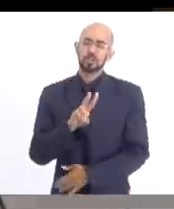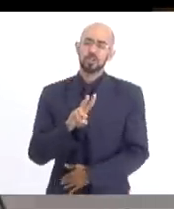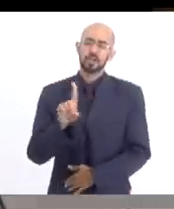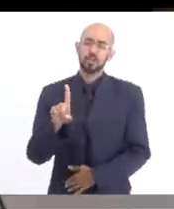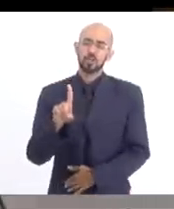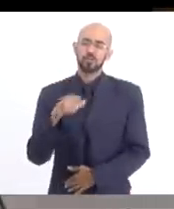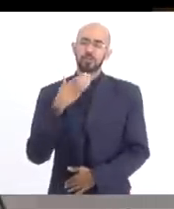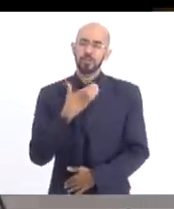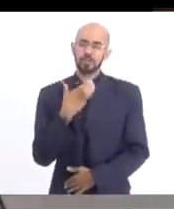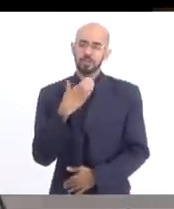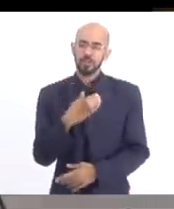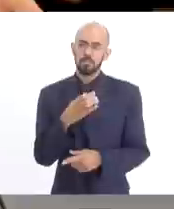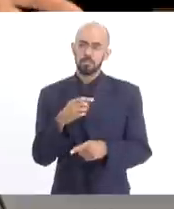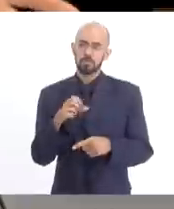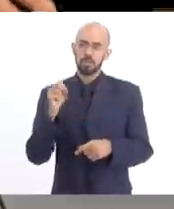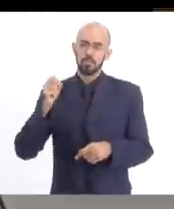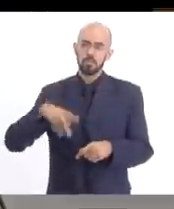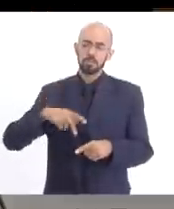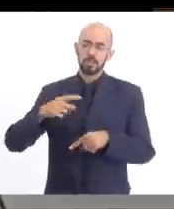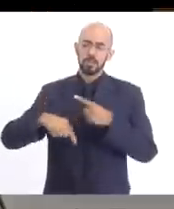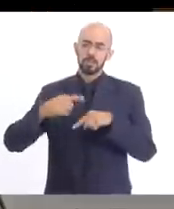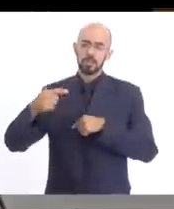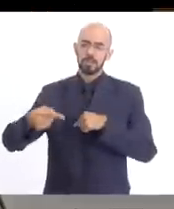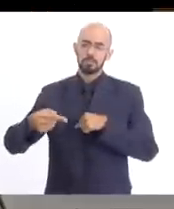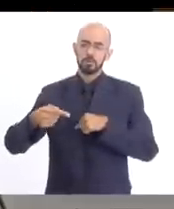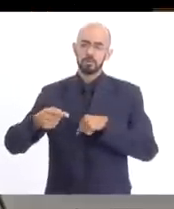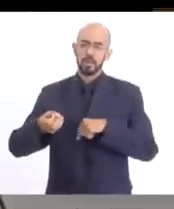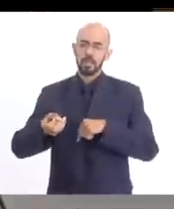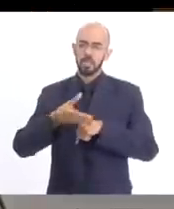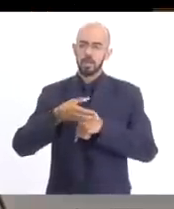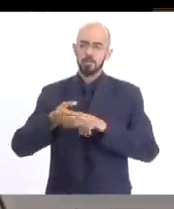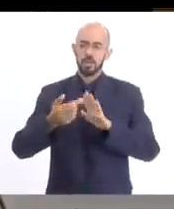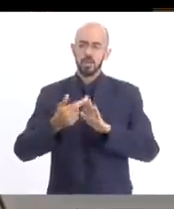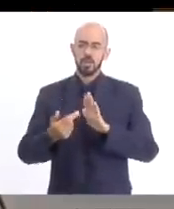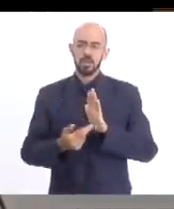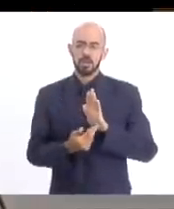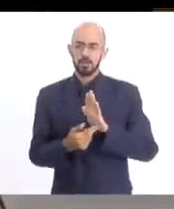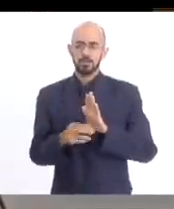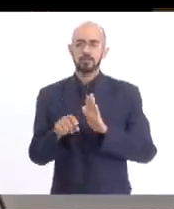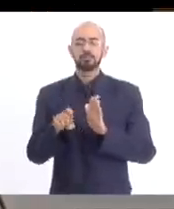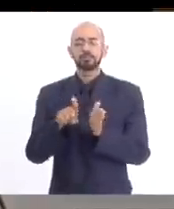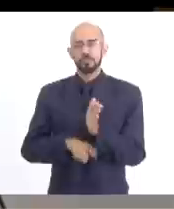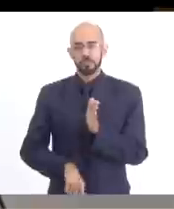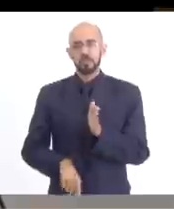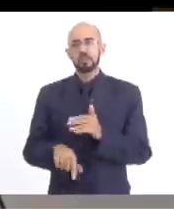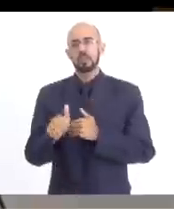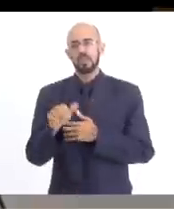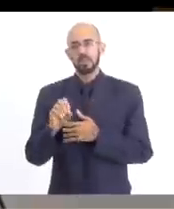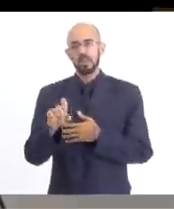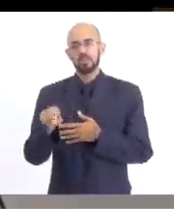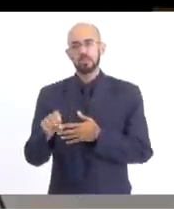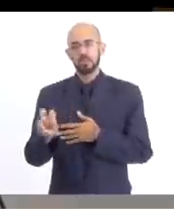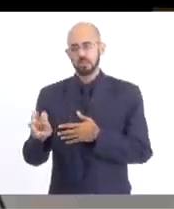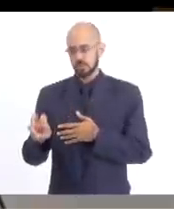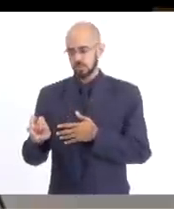que se aposentarem a posteriori, na nova regra, aí todos descontarão 10,5%. Tem